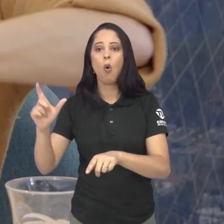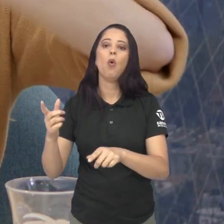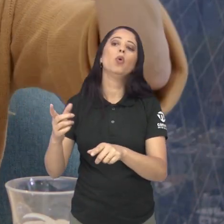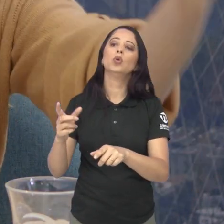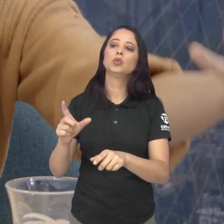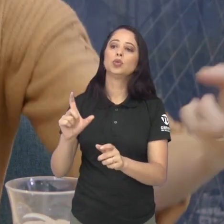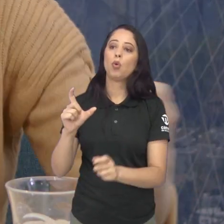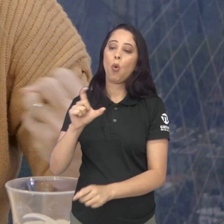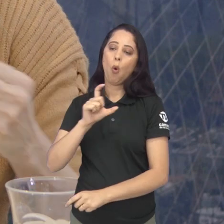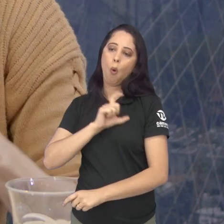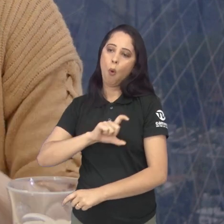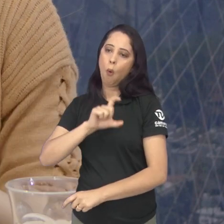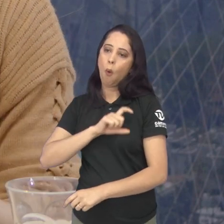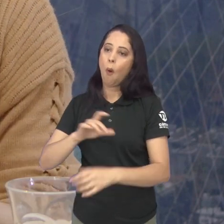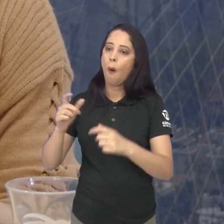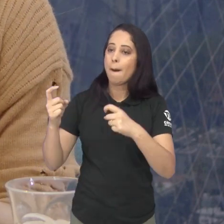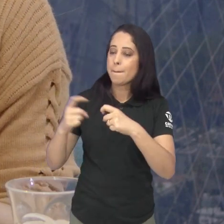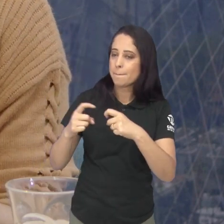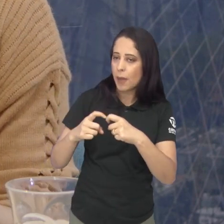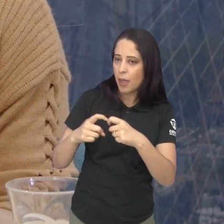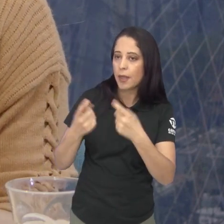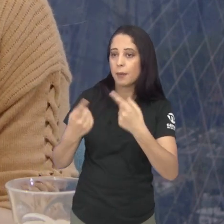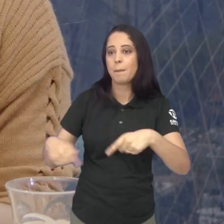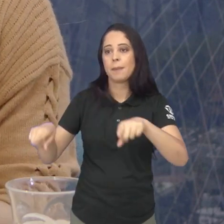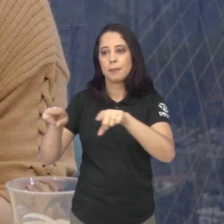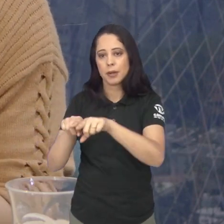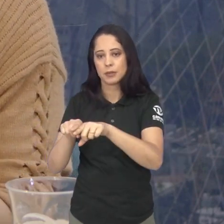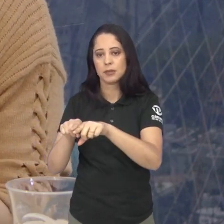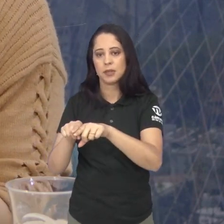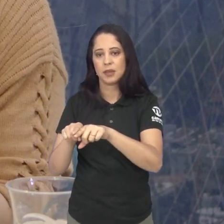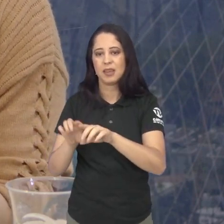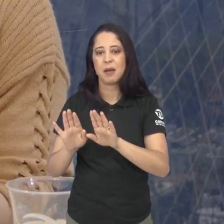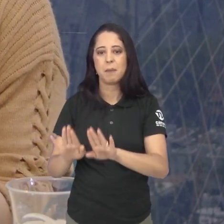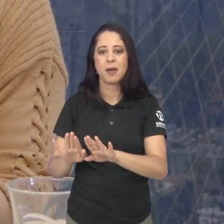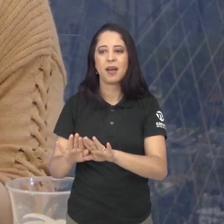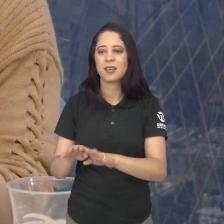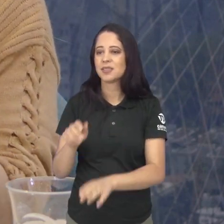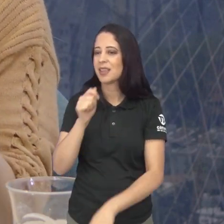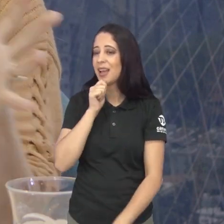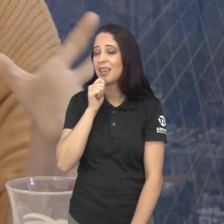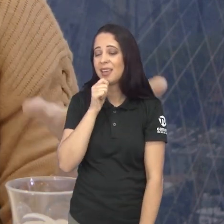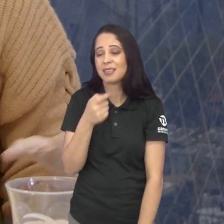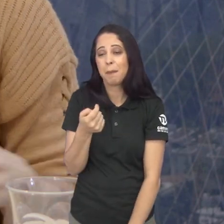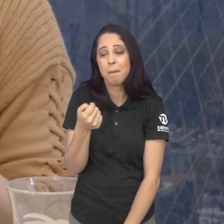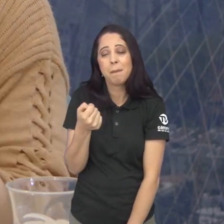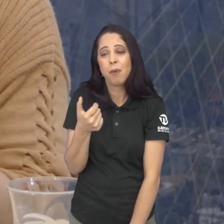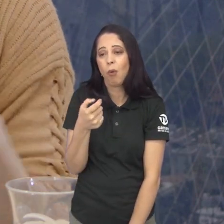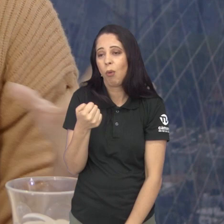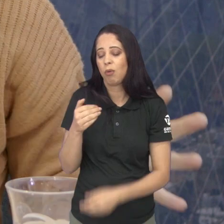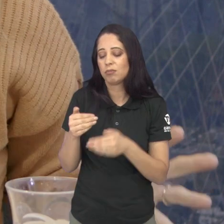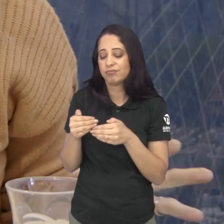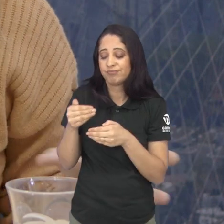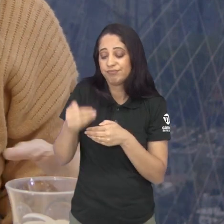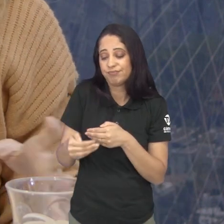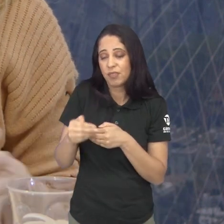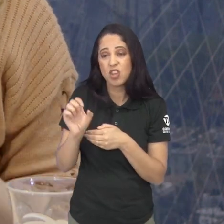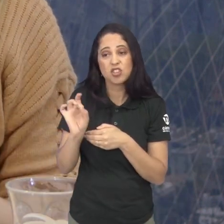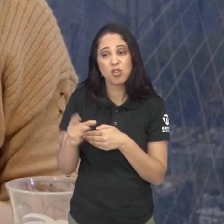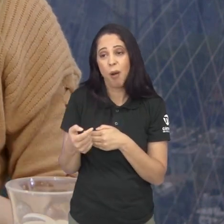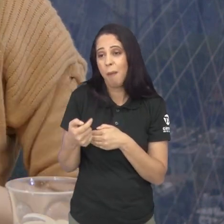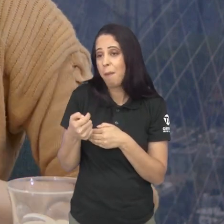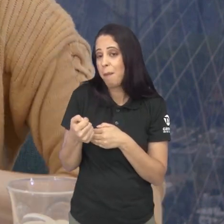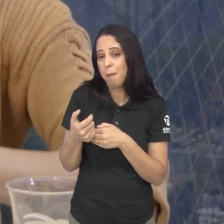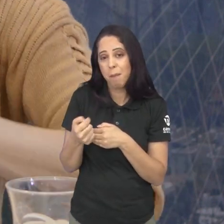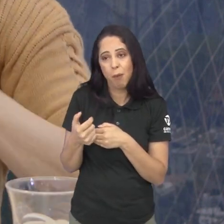a convênios e a particular tem sido abertas na cidade, mas ainda é um grão de areia numa praia enorme,